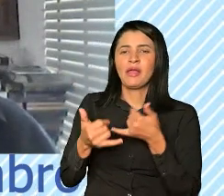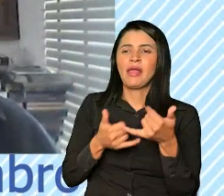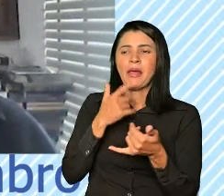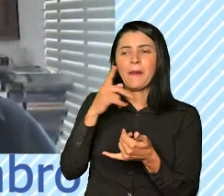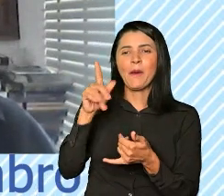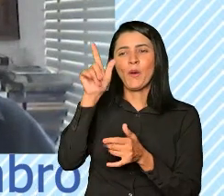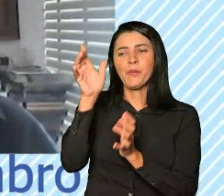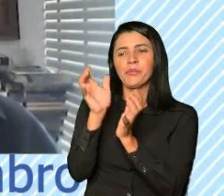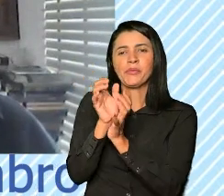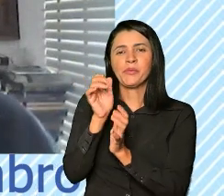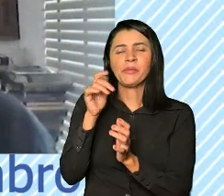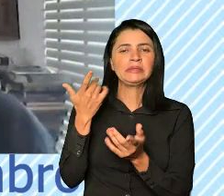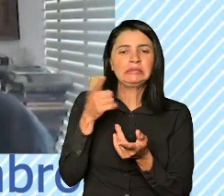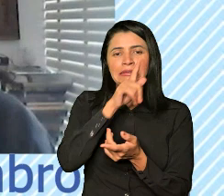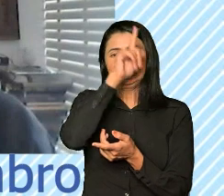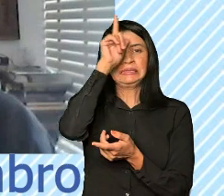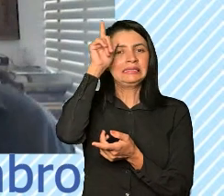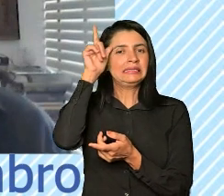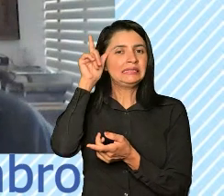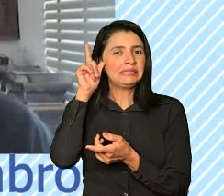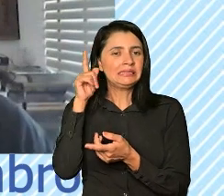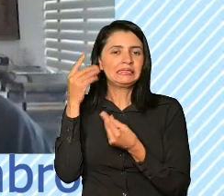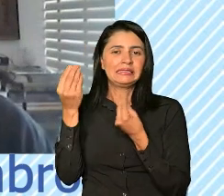leigo culto, às vezes,